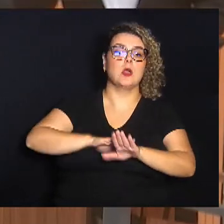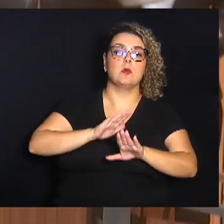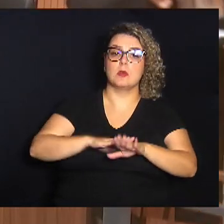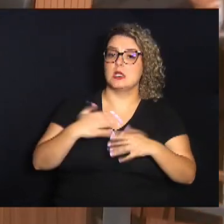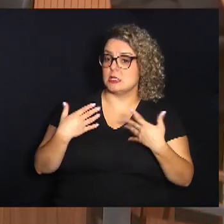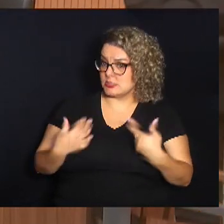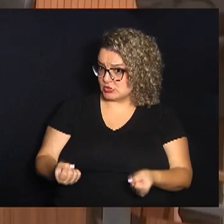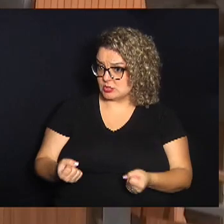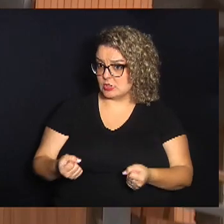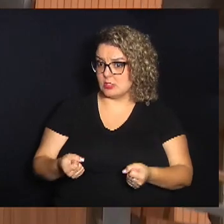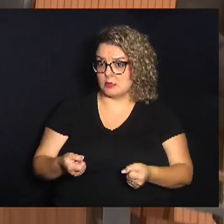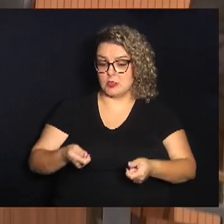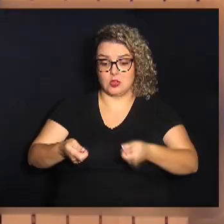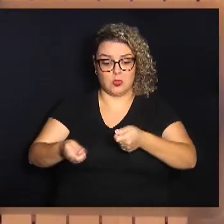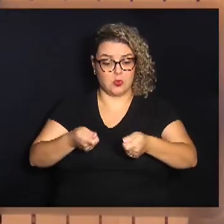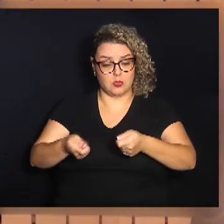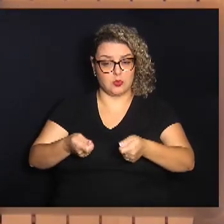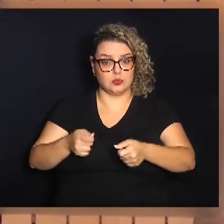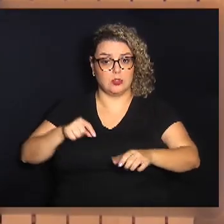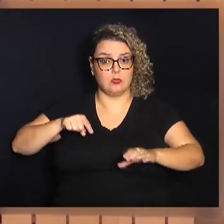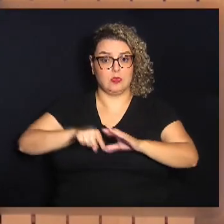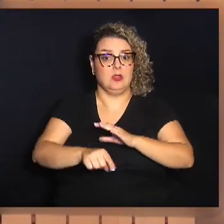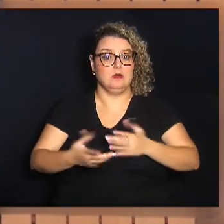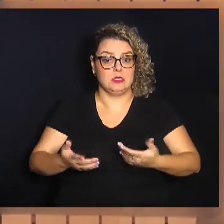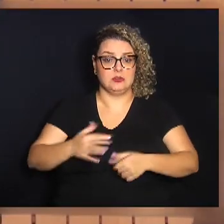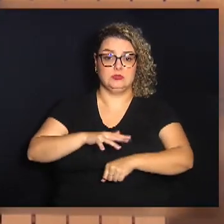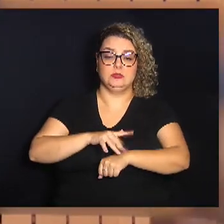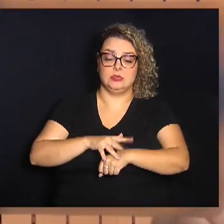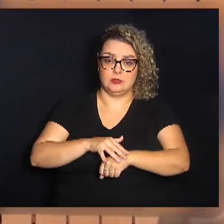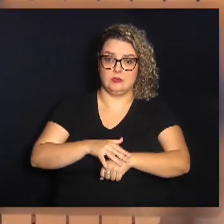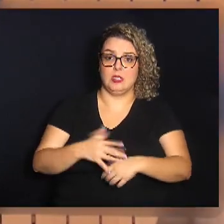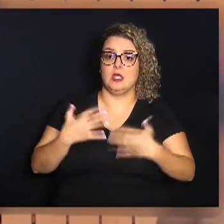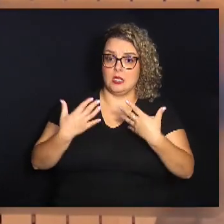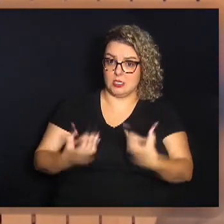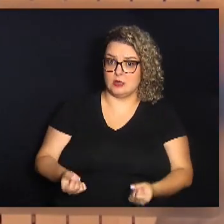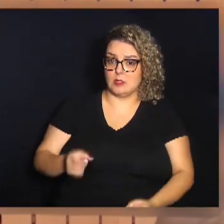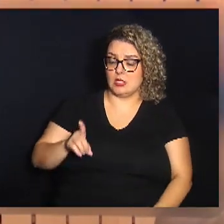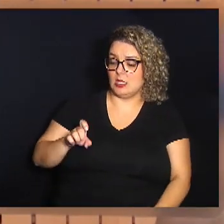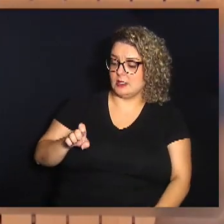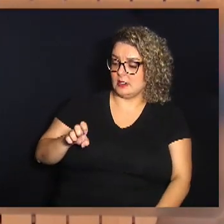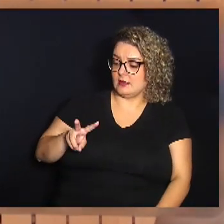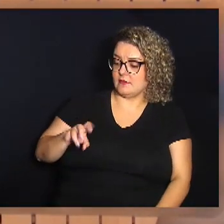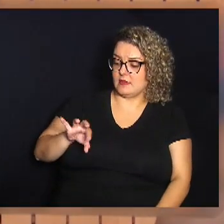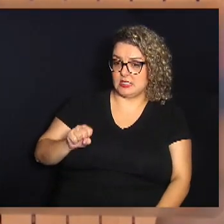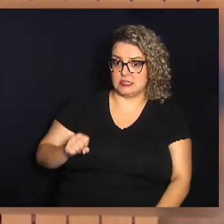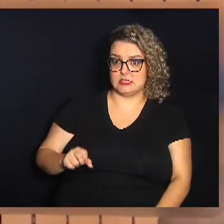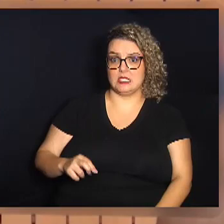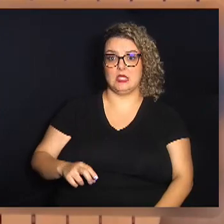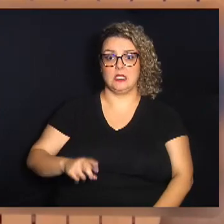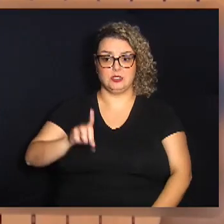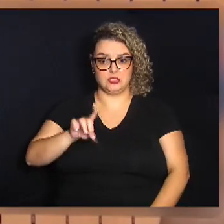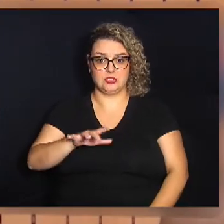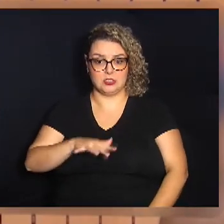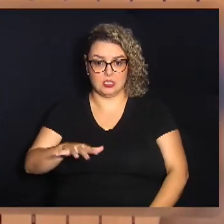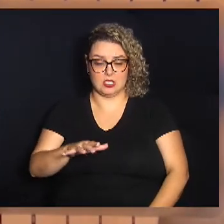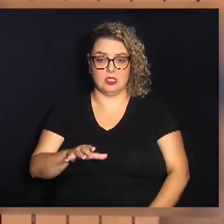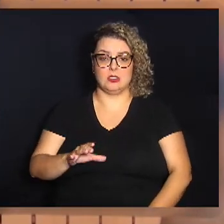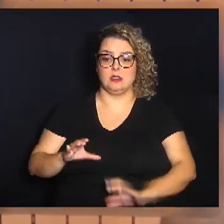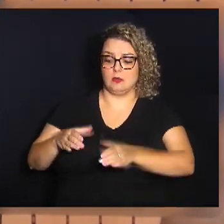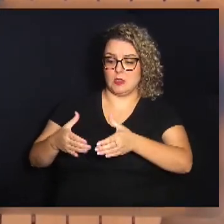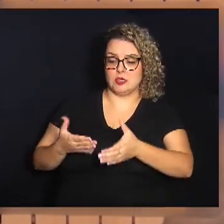adotadas para conter o avanço da doença. A reunião recebeu a diretora do Devisa, o Departamento de Vigilância em Saúde